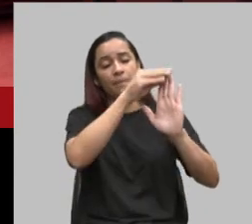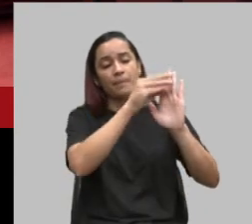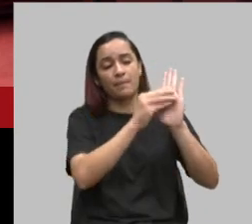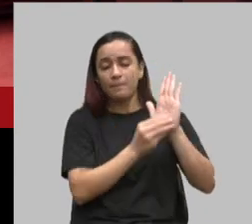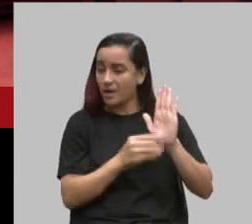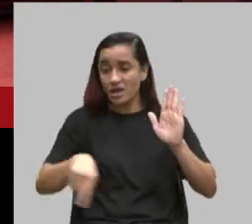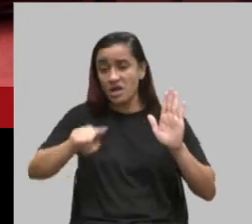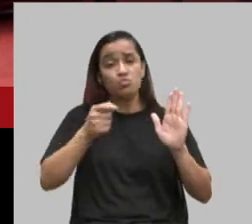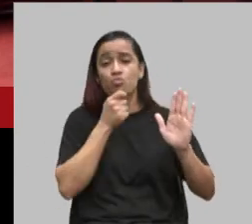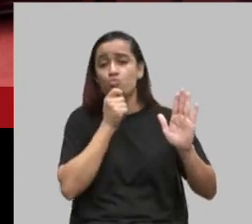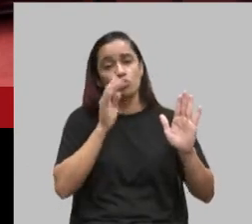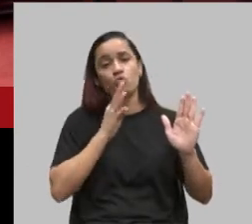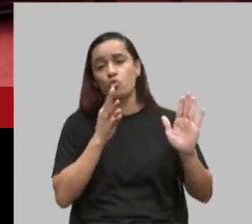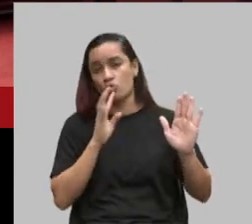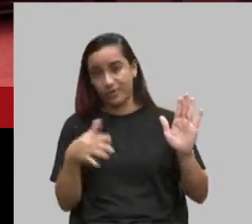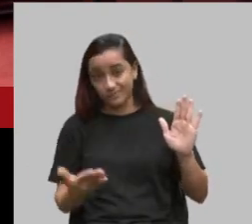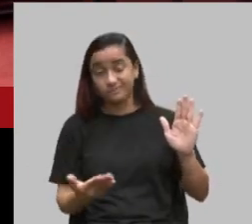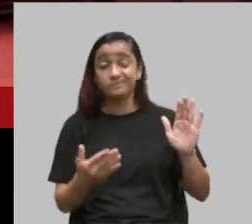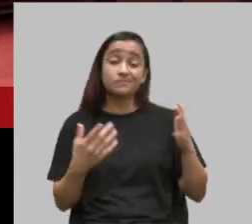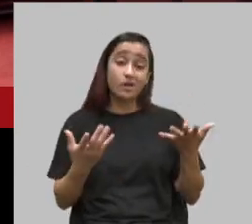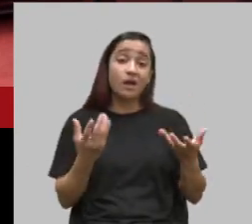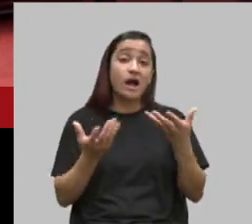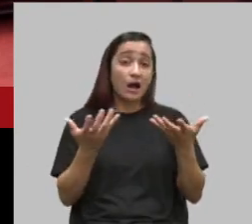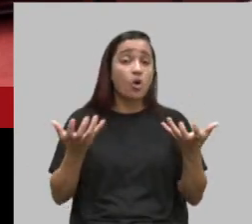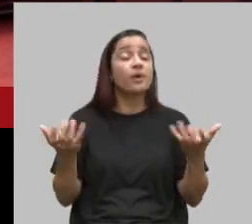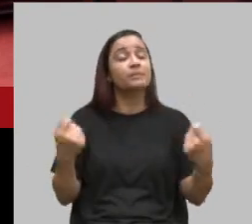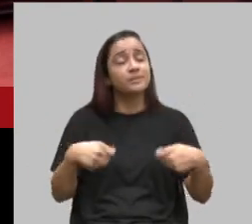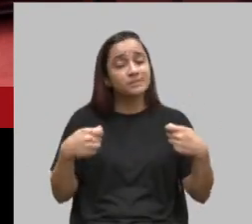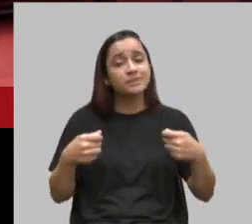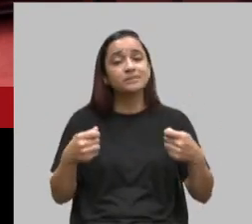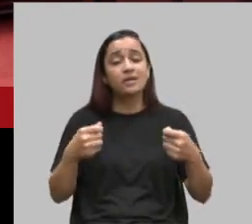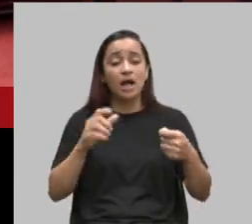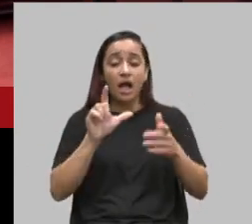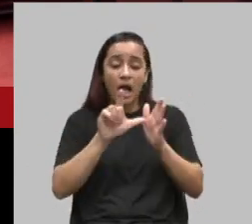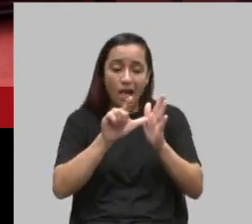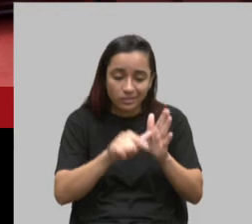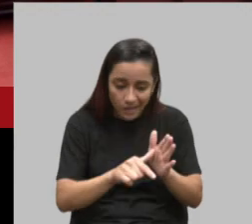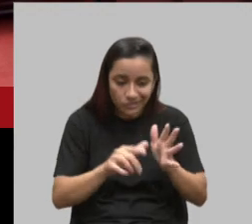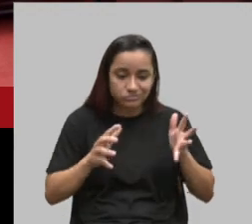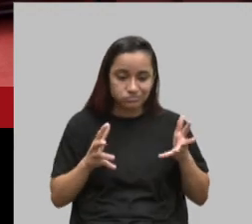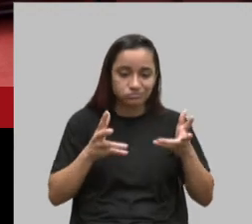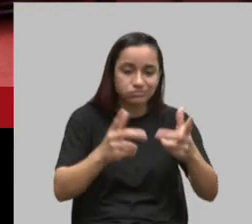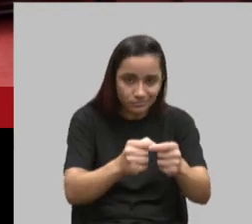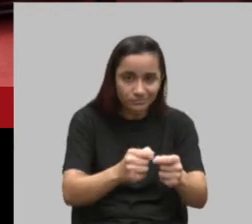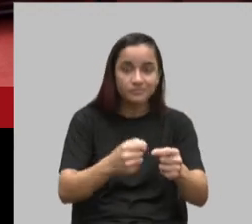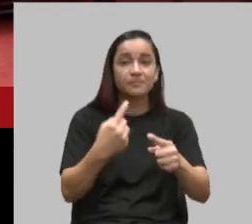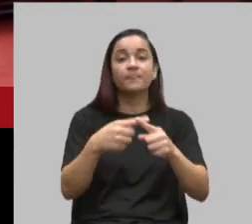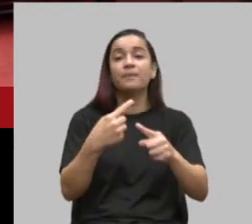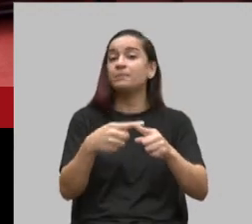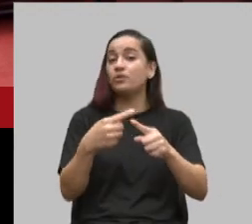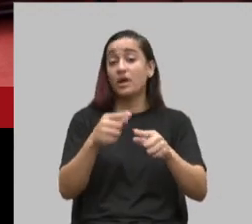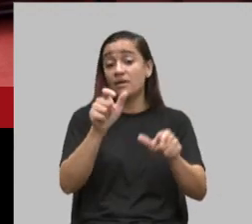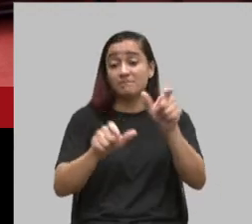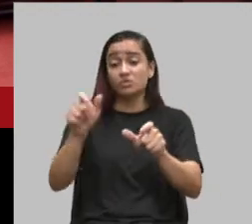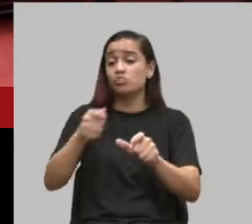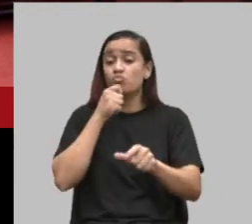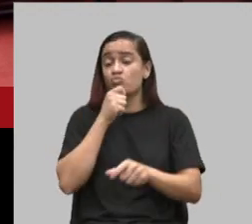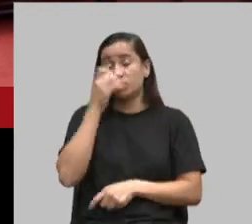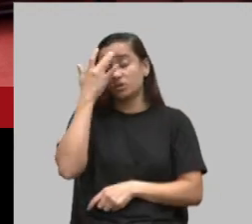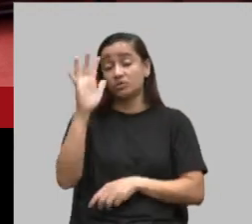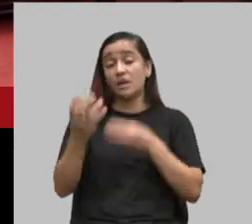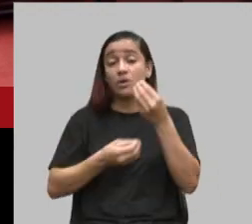visando recuperar esse atraso de muitas pessoas que não sabiam como lidar com essas matérias nós